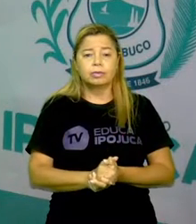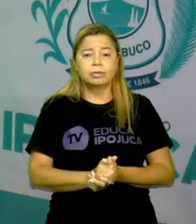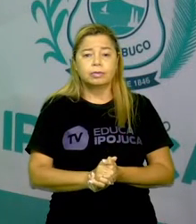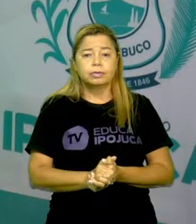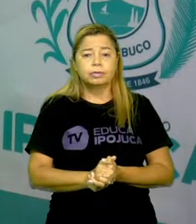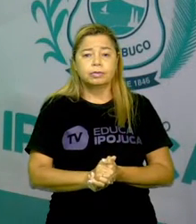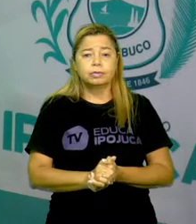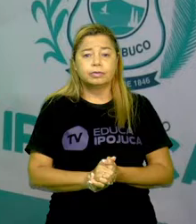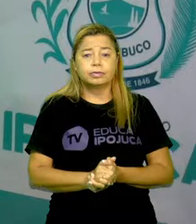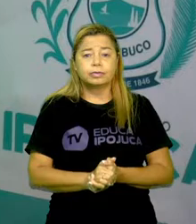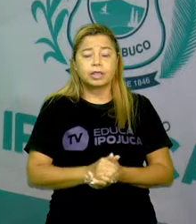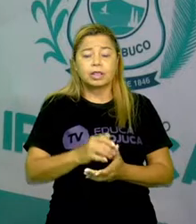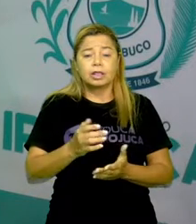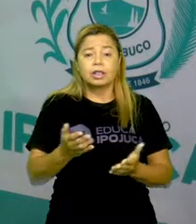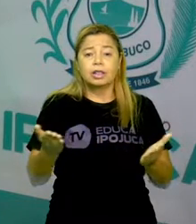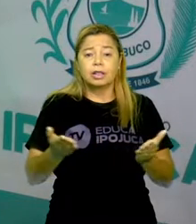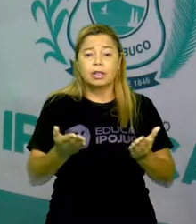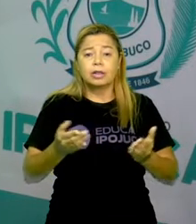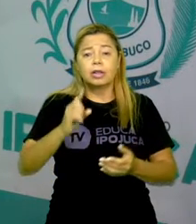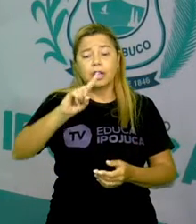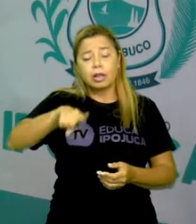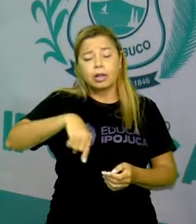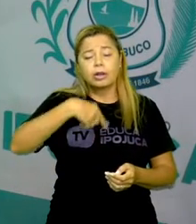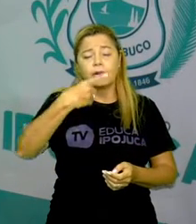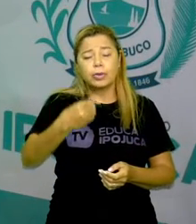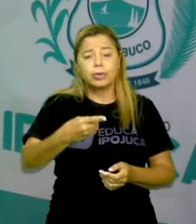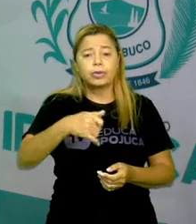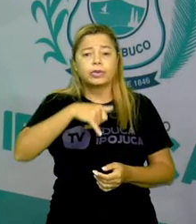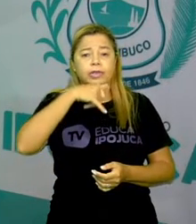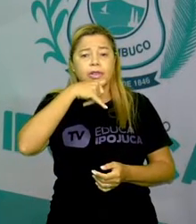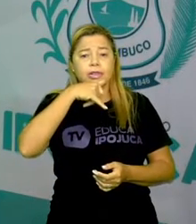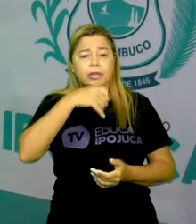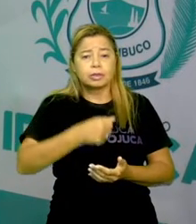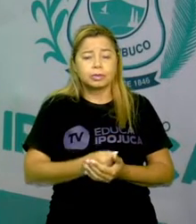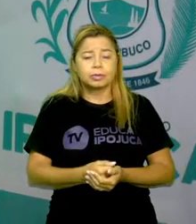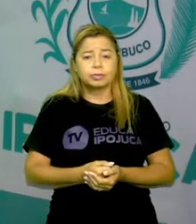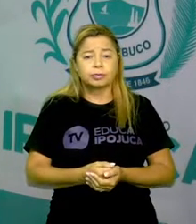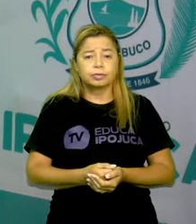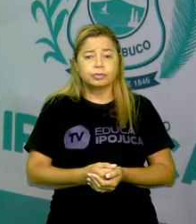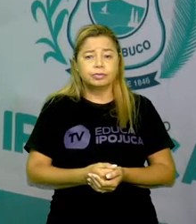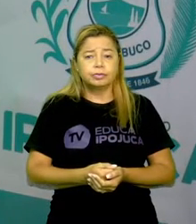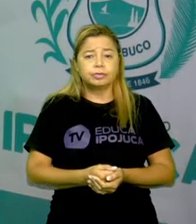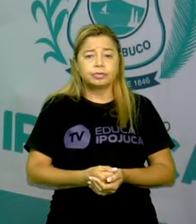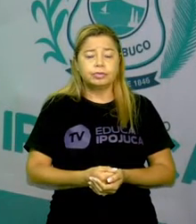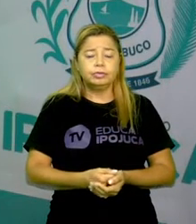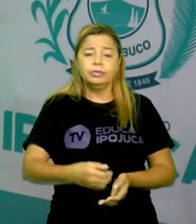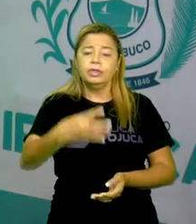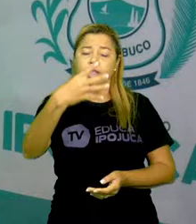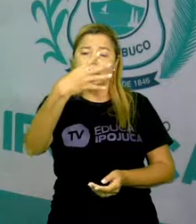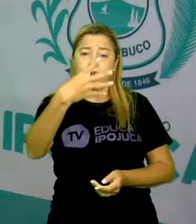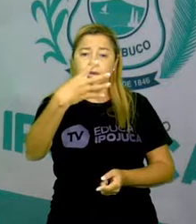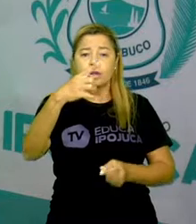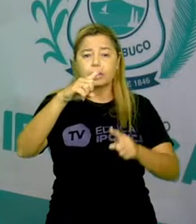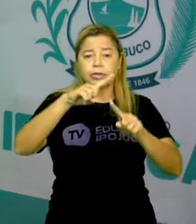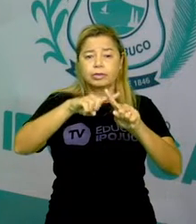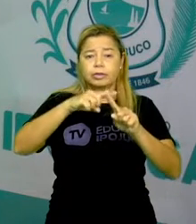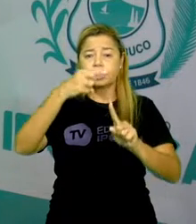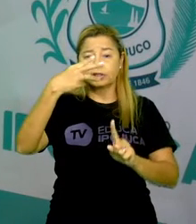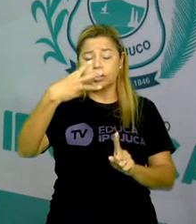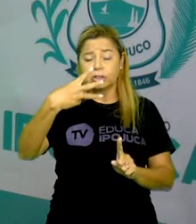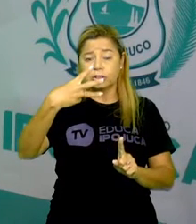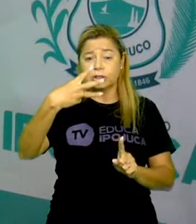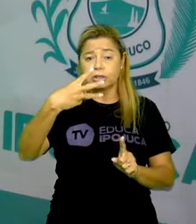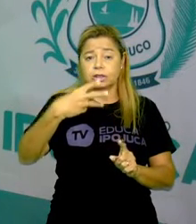gente vai fazer a próxima multiplicação pelas unidades de milhar. 4 vezes 3 unidades de